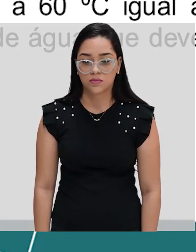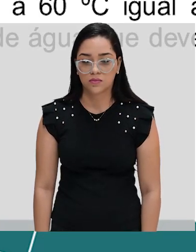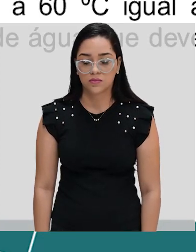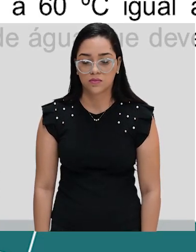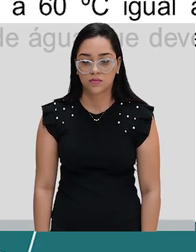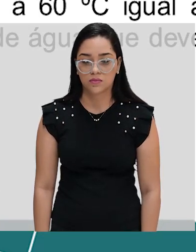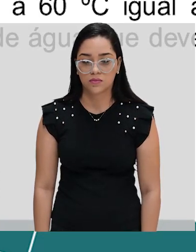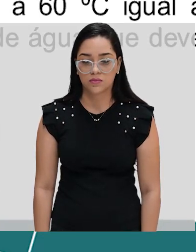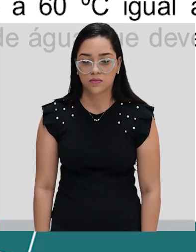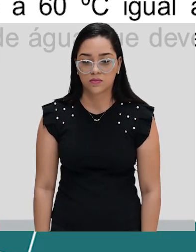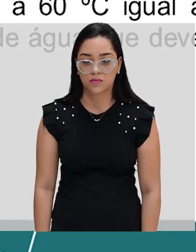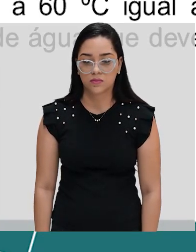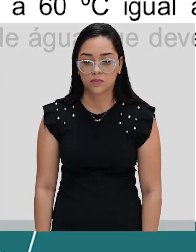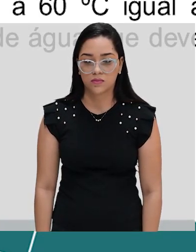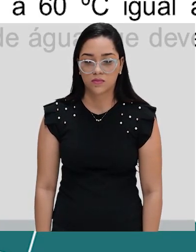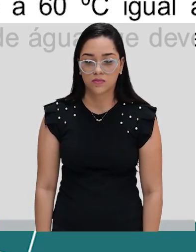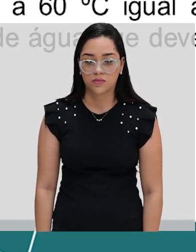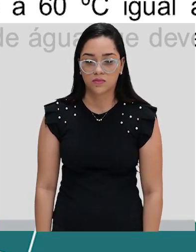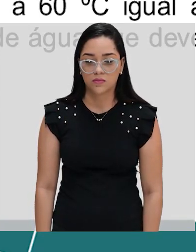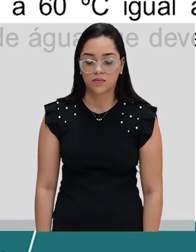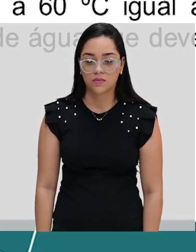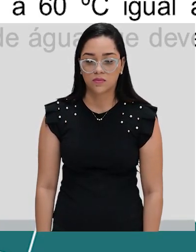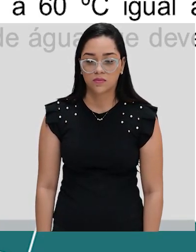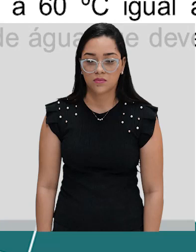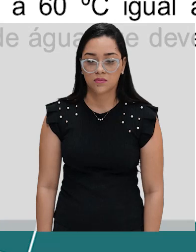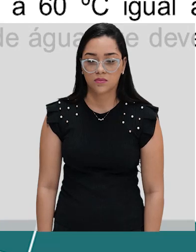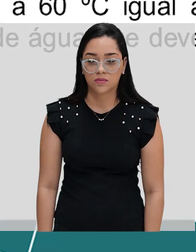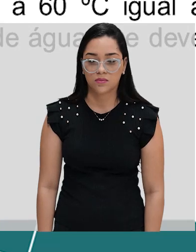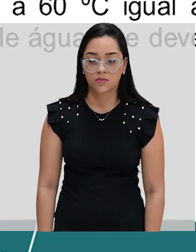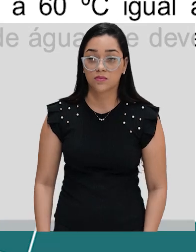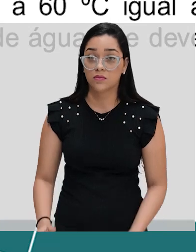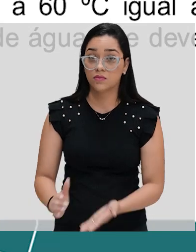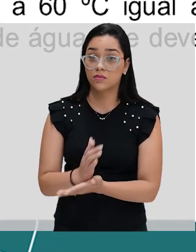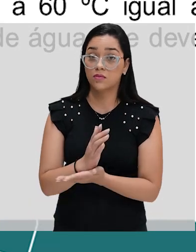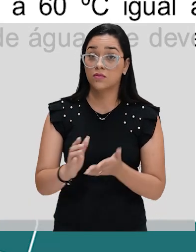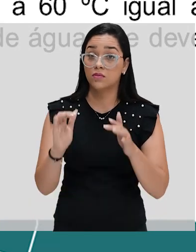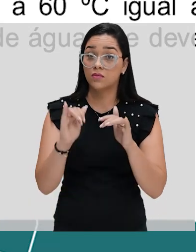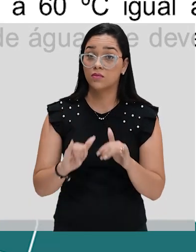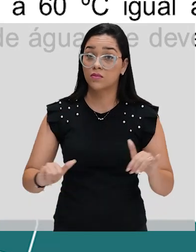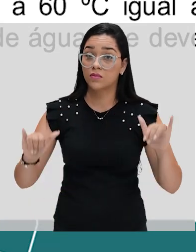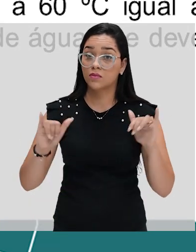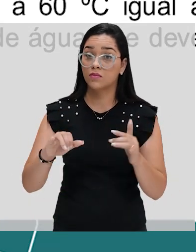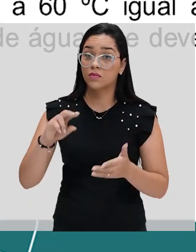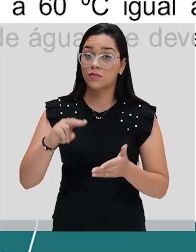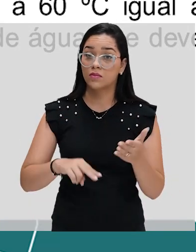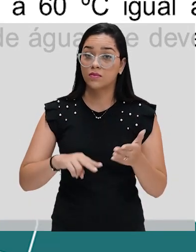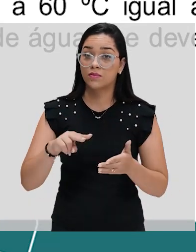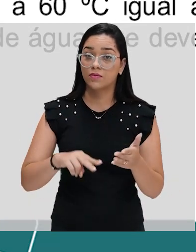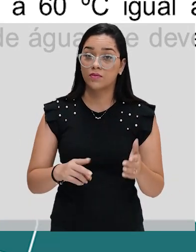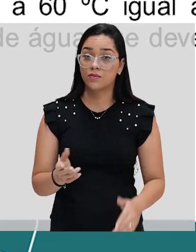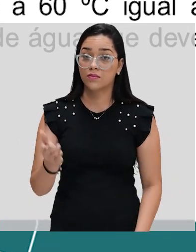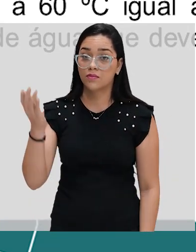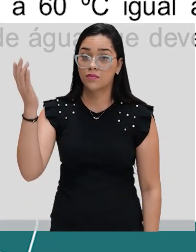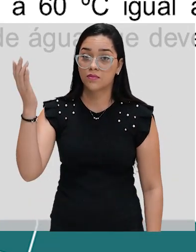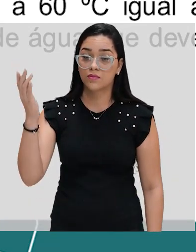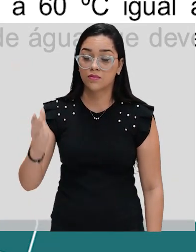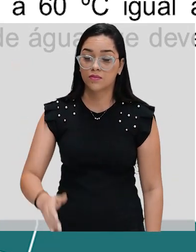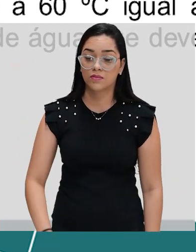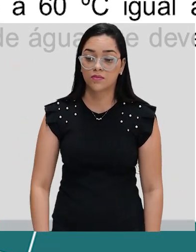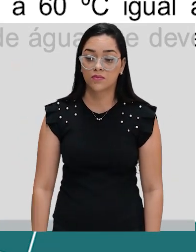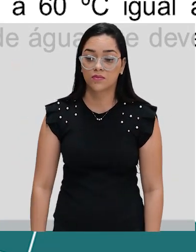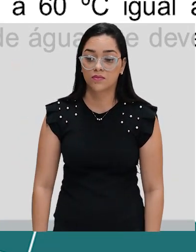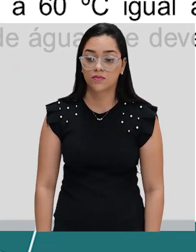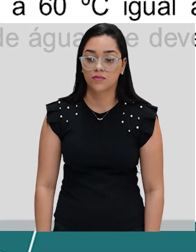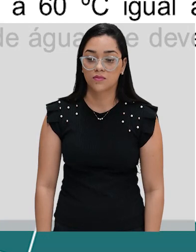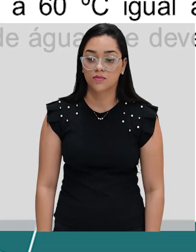graus Celsius. Nós temos aqui algumas informações, alguns dados. Olha só. Considere a solubilidade do cloreto